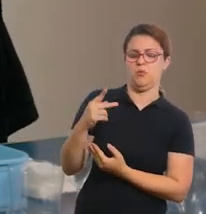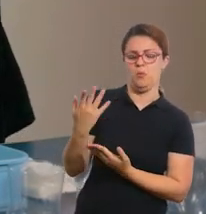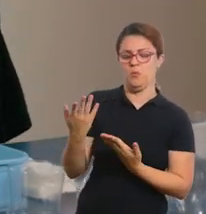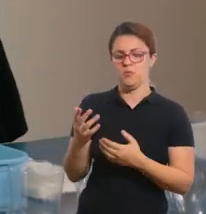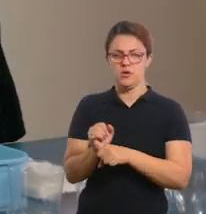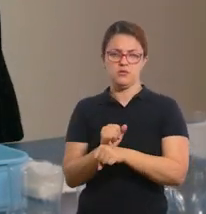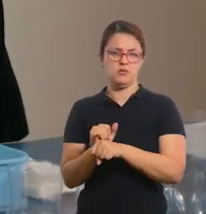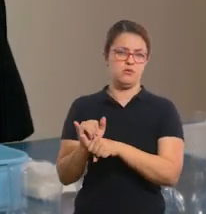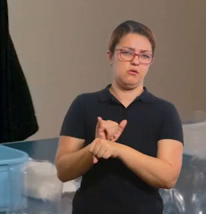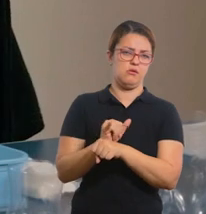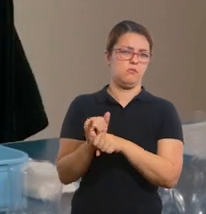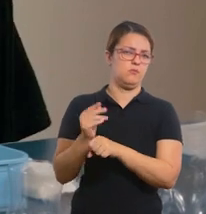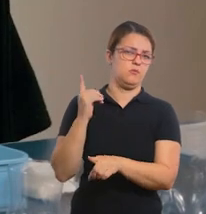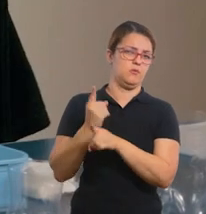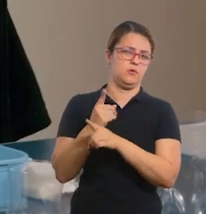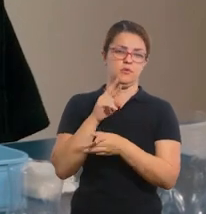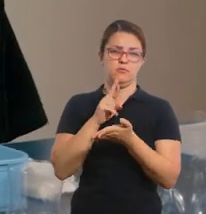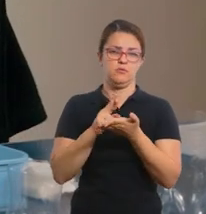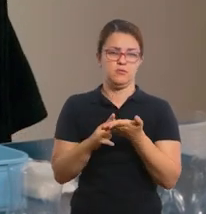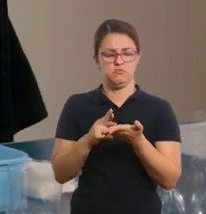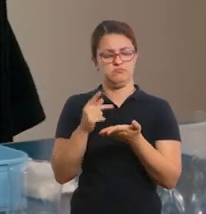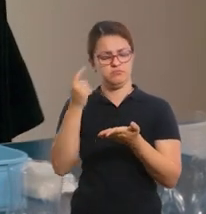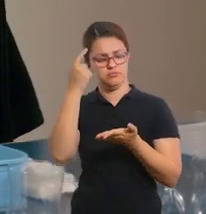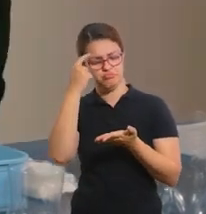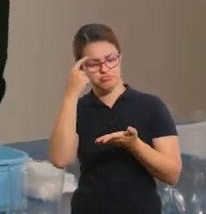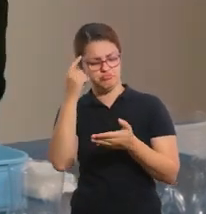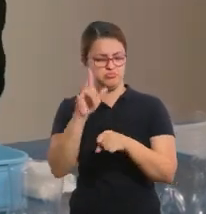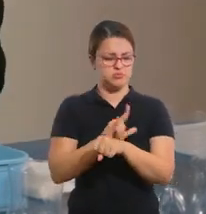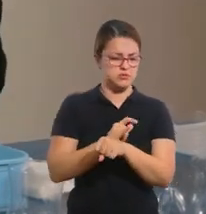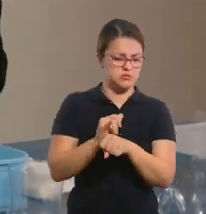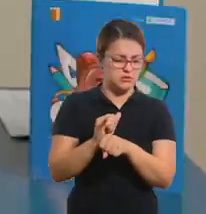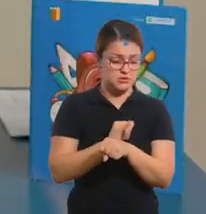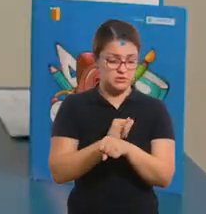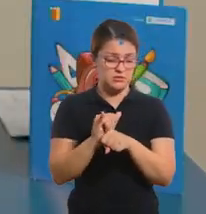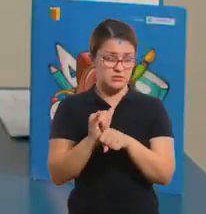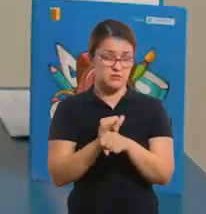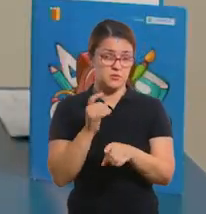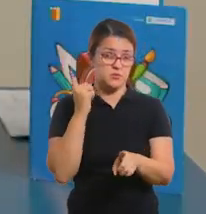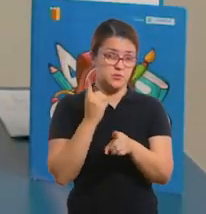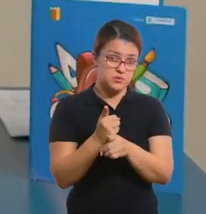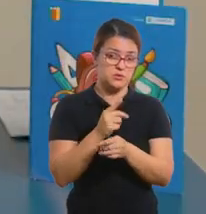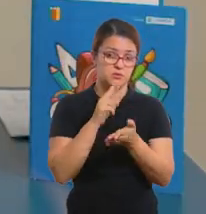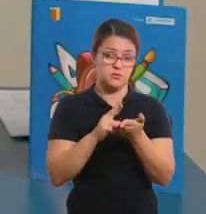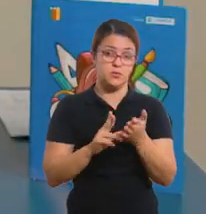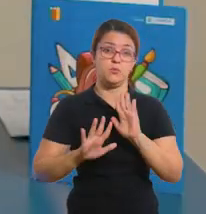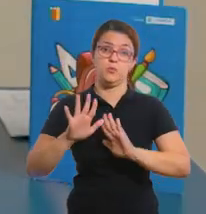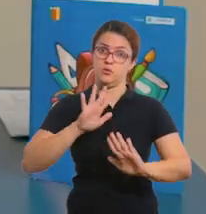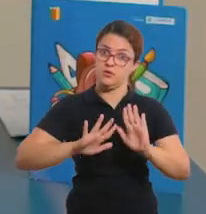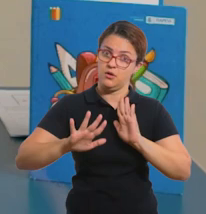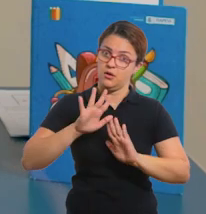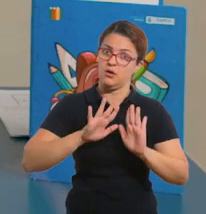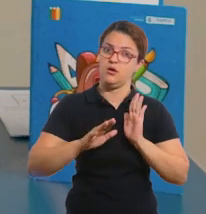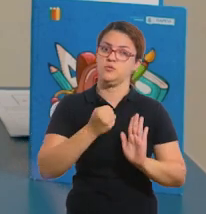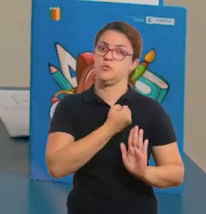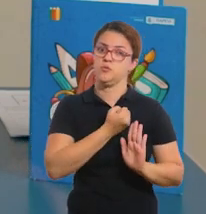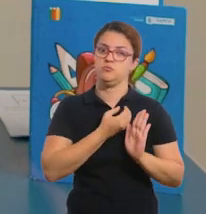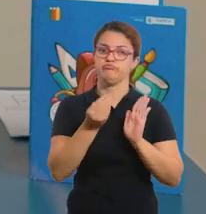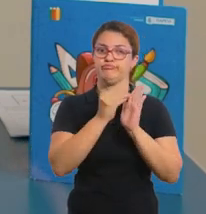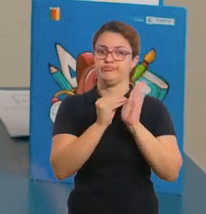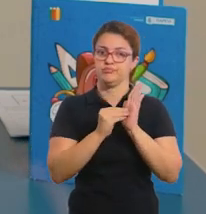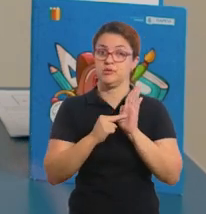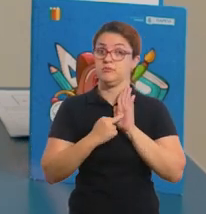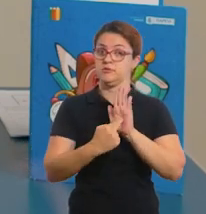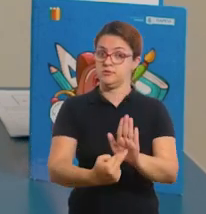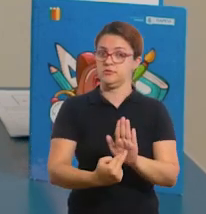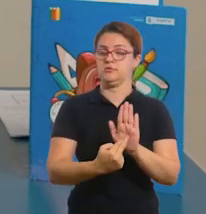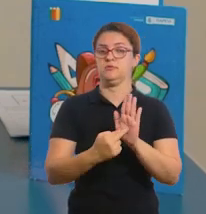Que estratégia que eu vou usar? Então, vocês vão elaborar as estratégias para chegar no resultado. Toma cuidado com os valores que o